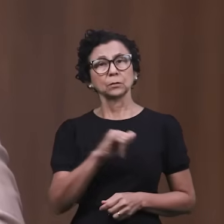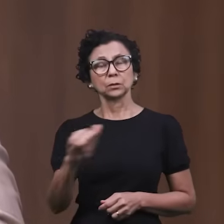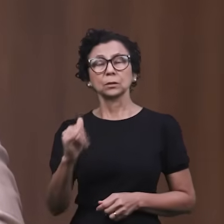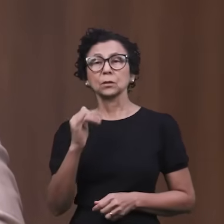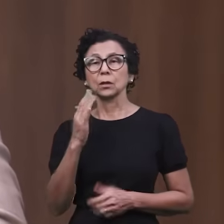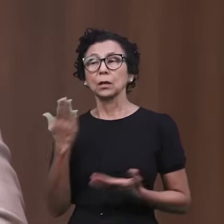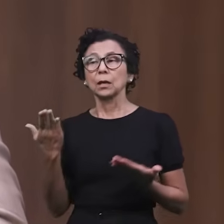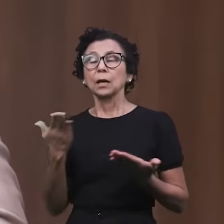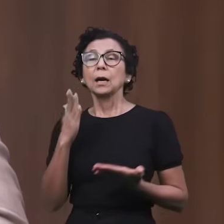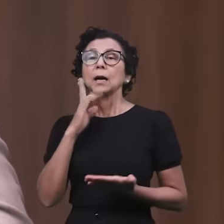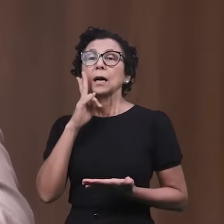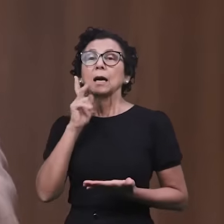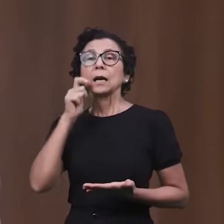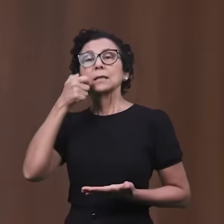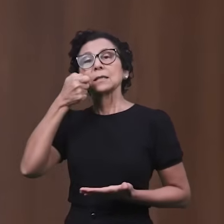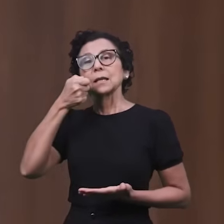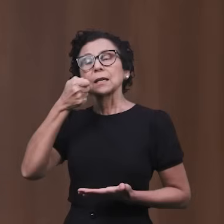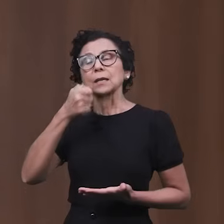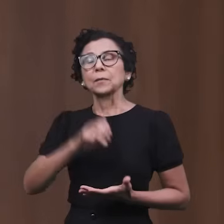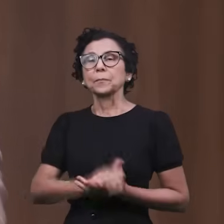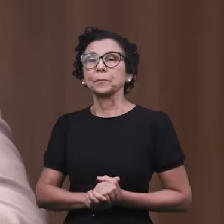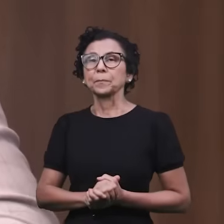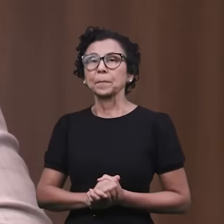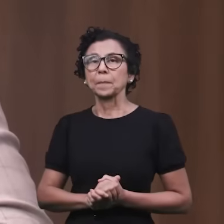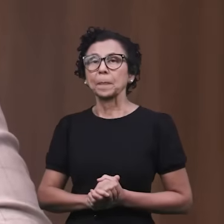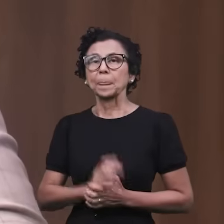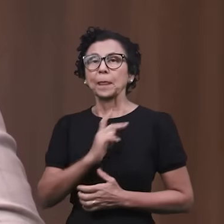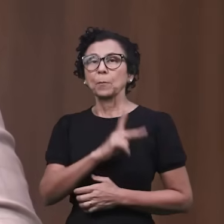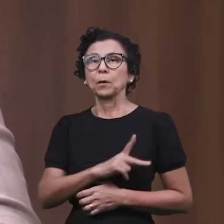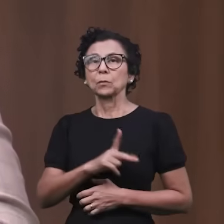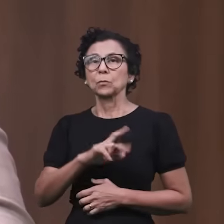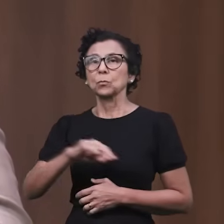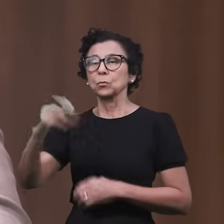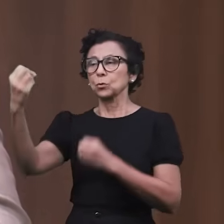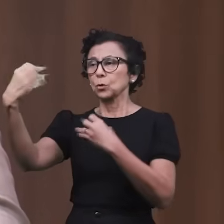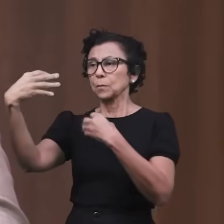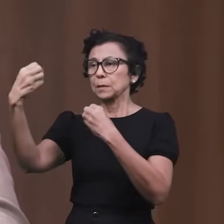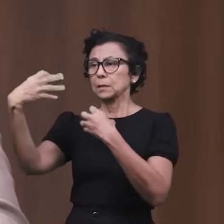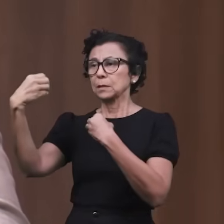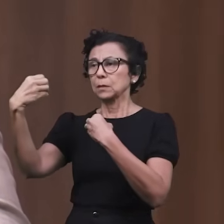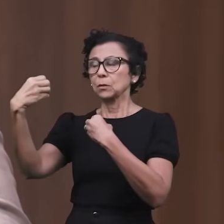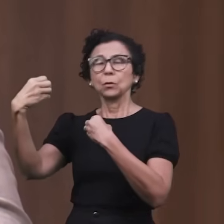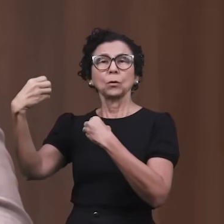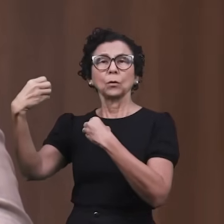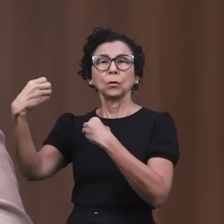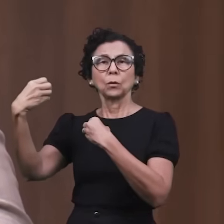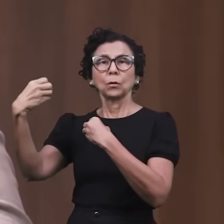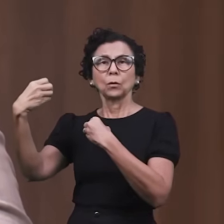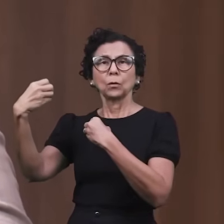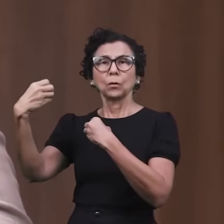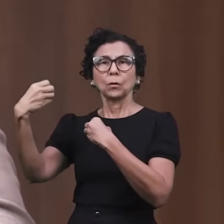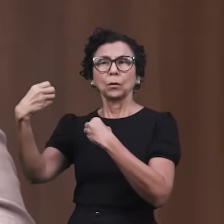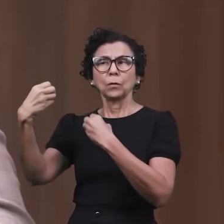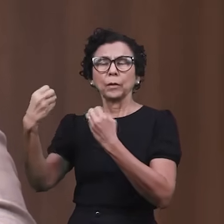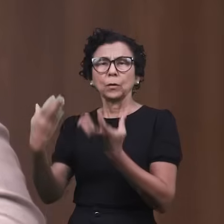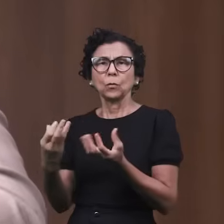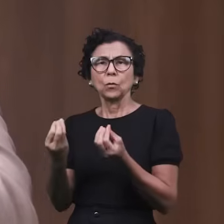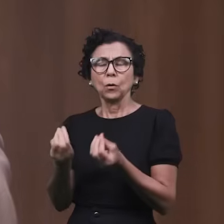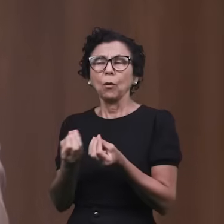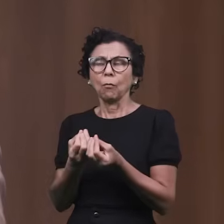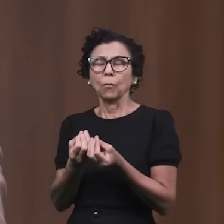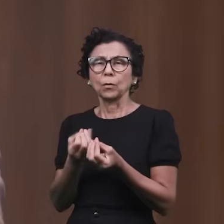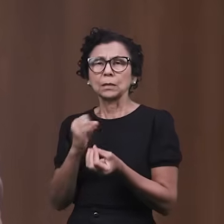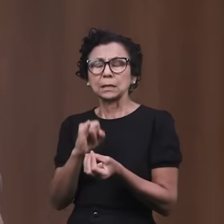ceia do Senhor, ele diz assim: porque eu recebi do Senhor o que também vos ensinei. Mas como? Se ele não estava lá no dia da ceia, ele recebeu